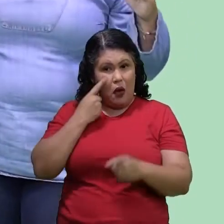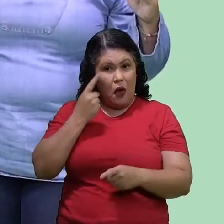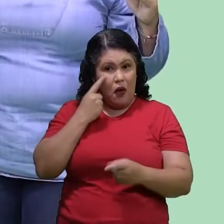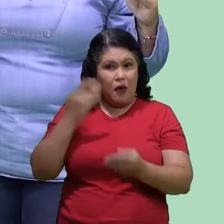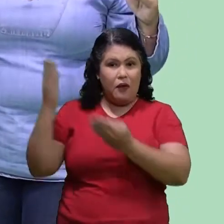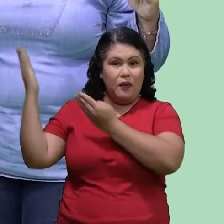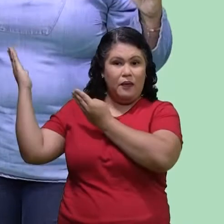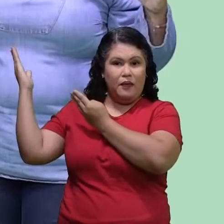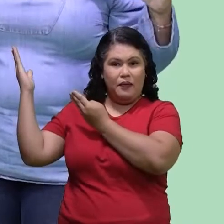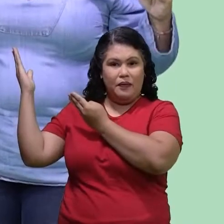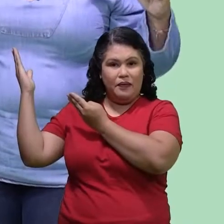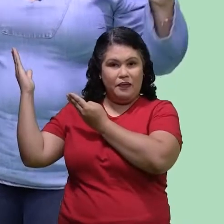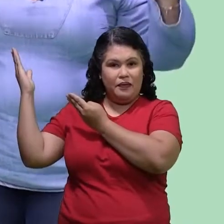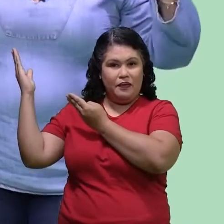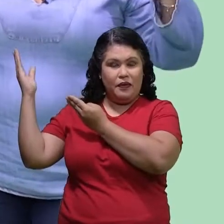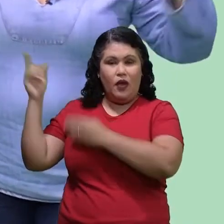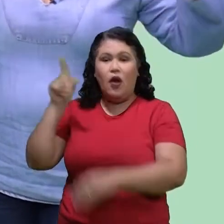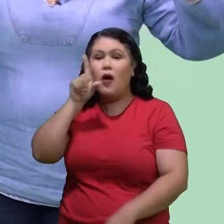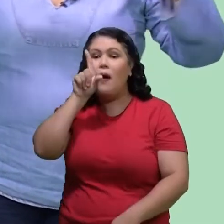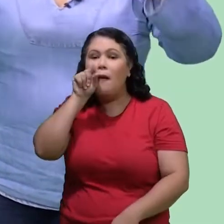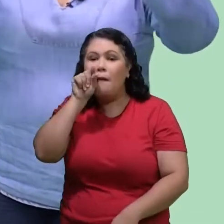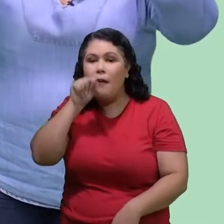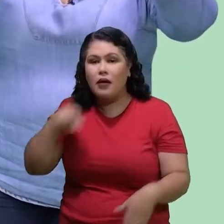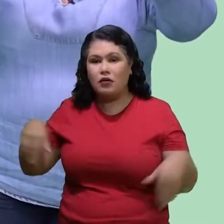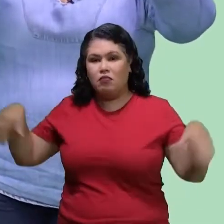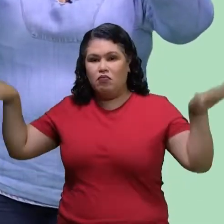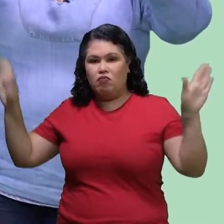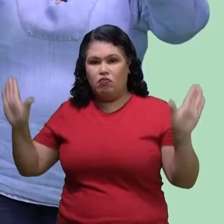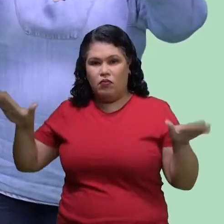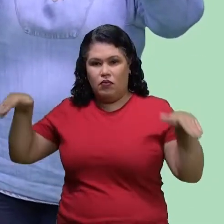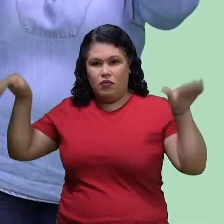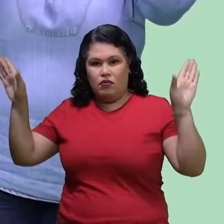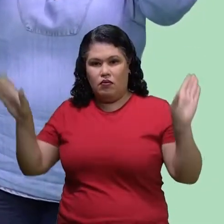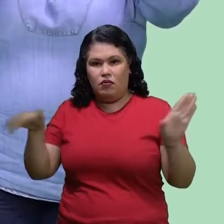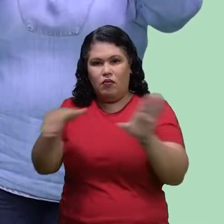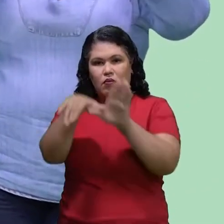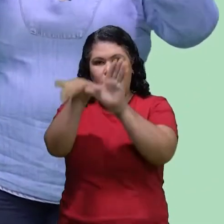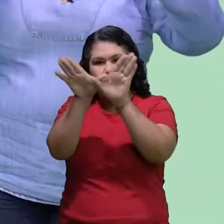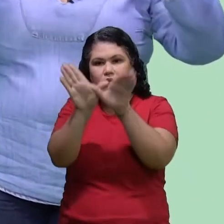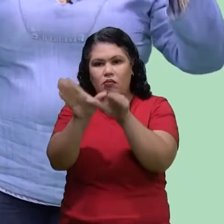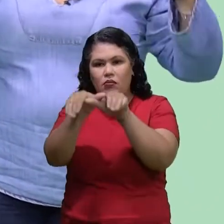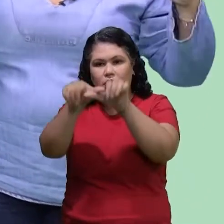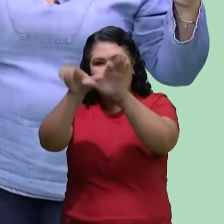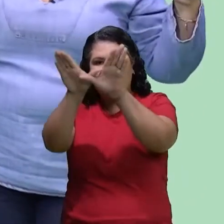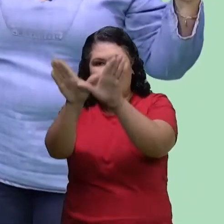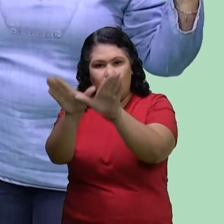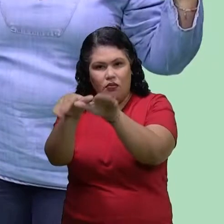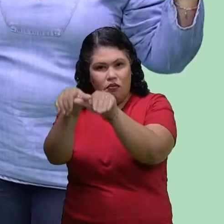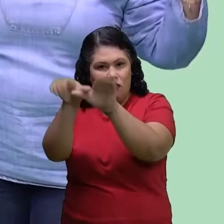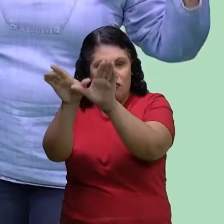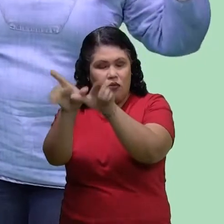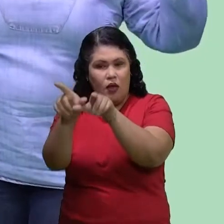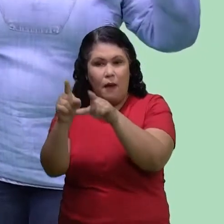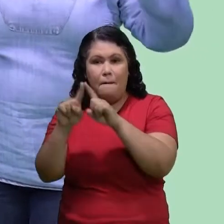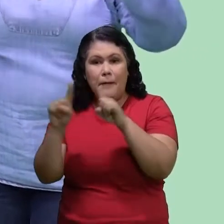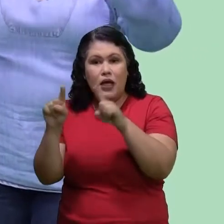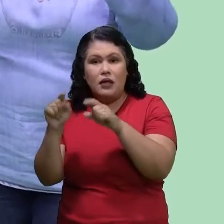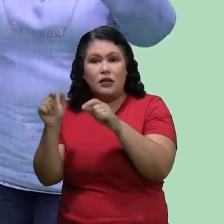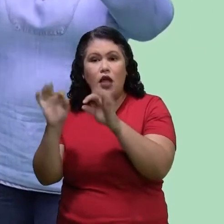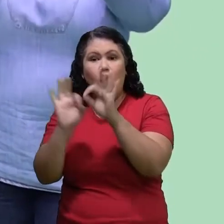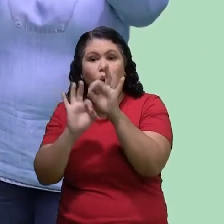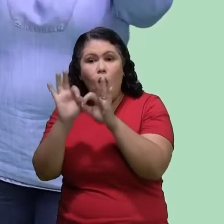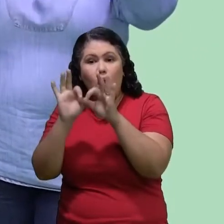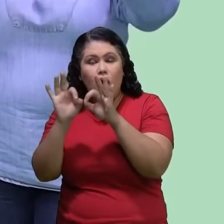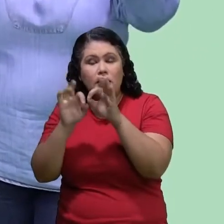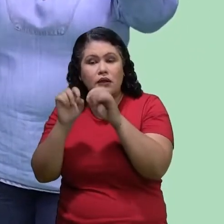na imagem, voo de pássaros, né, em forma de um V, uma coisa muito